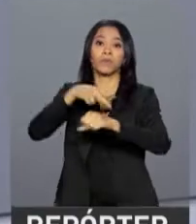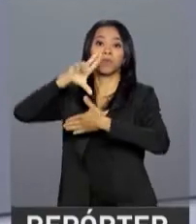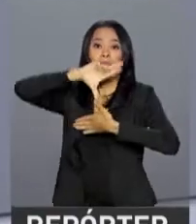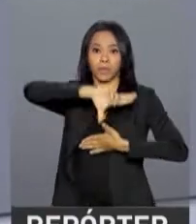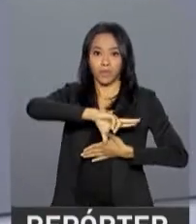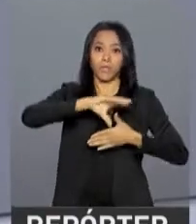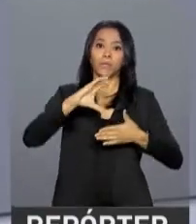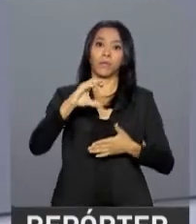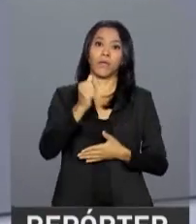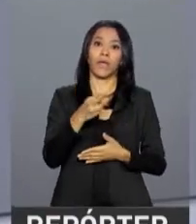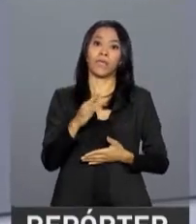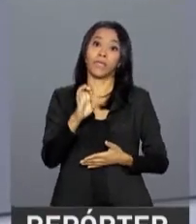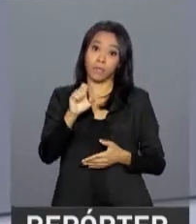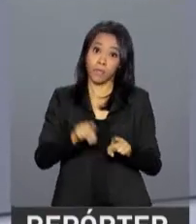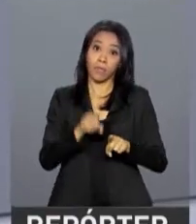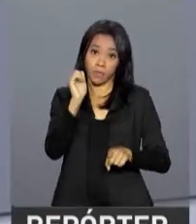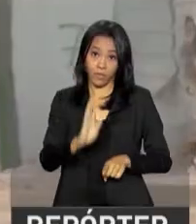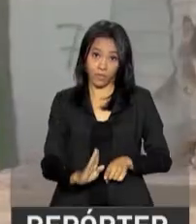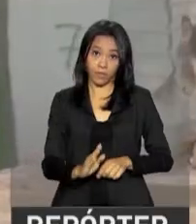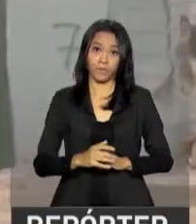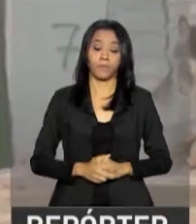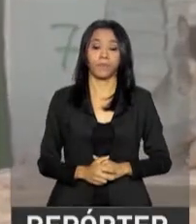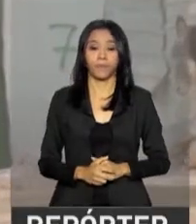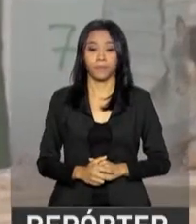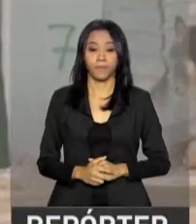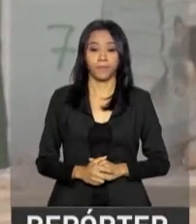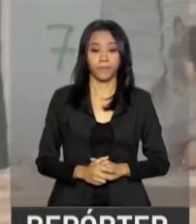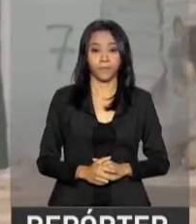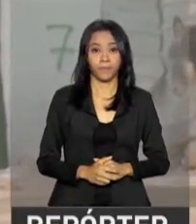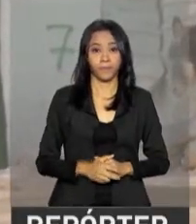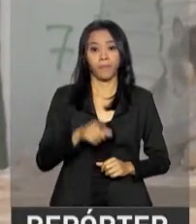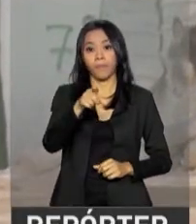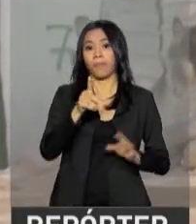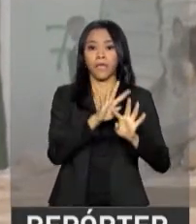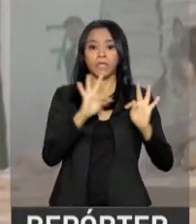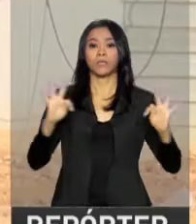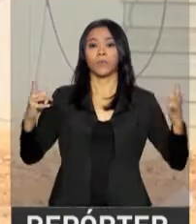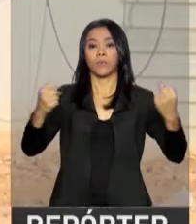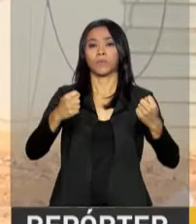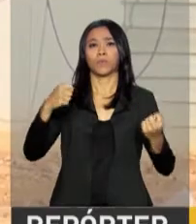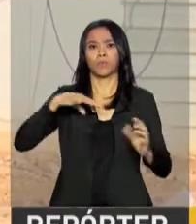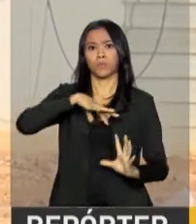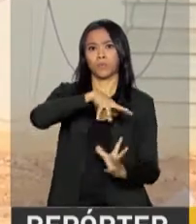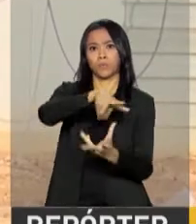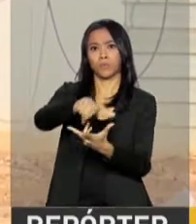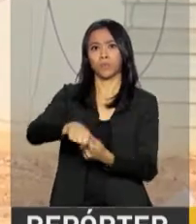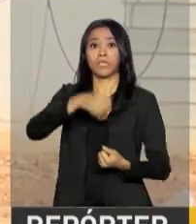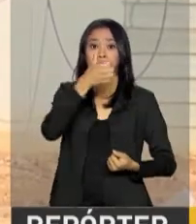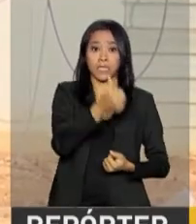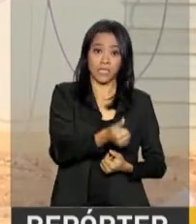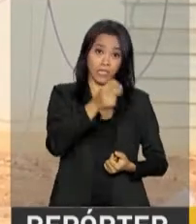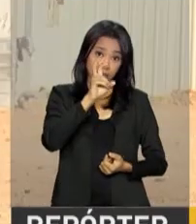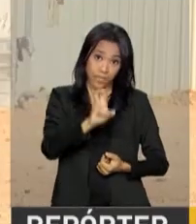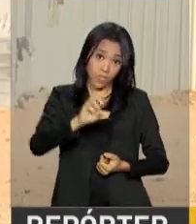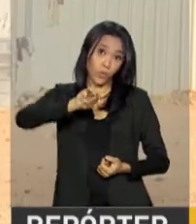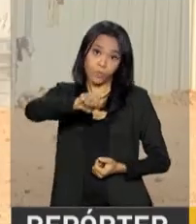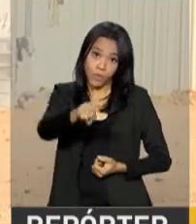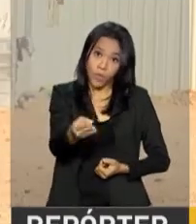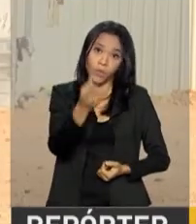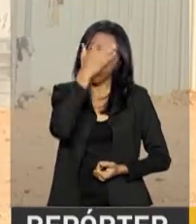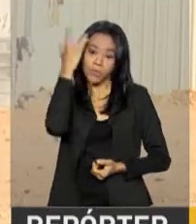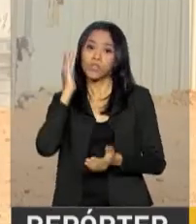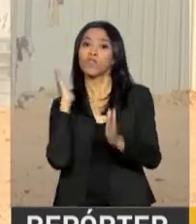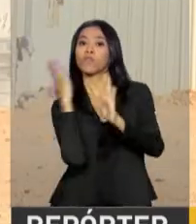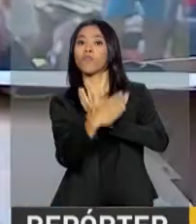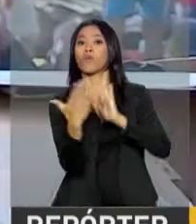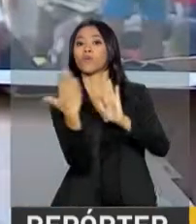entre eles o brasil em todo mundo são 65 milhões de refugiados e américa